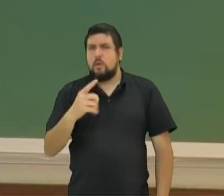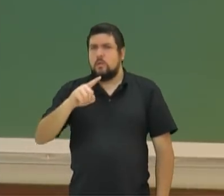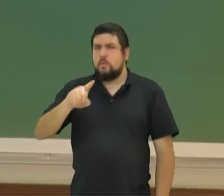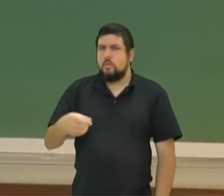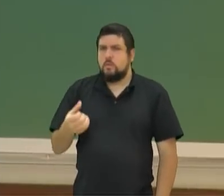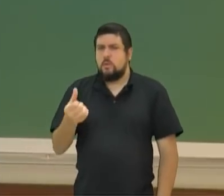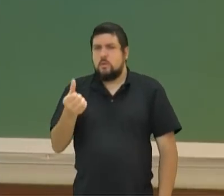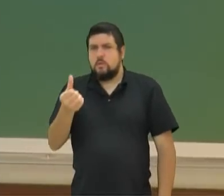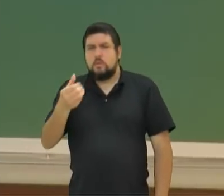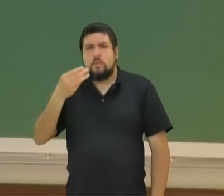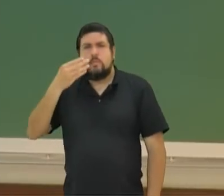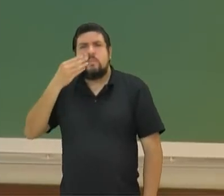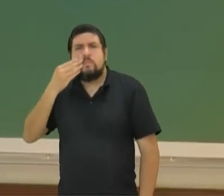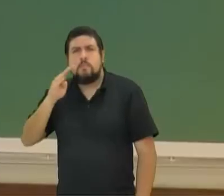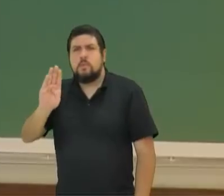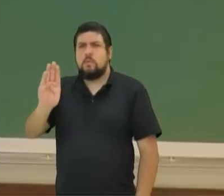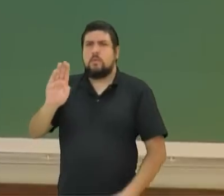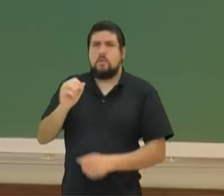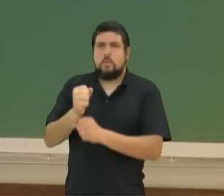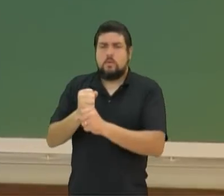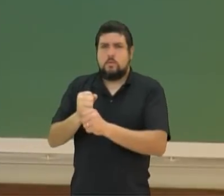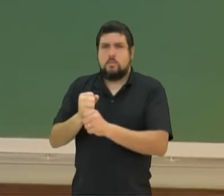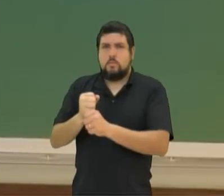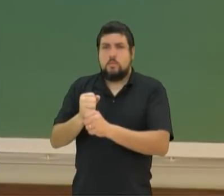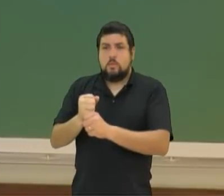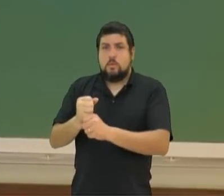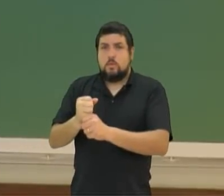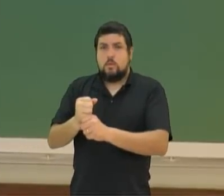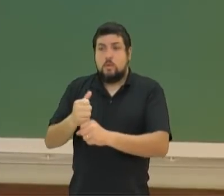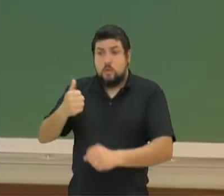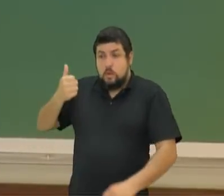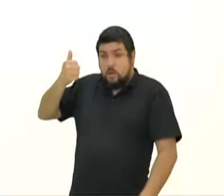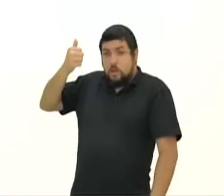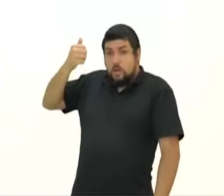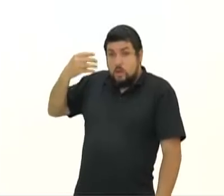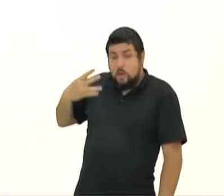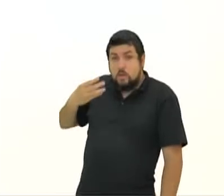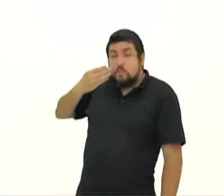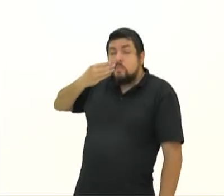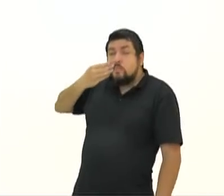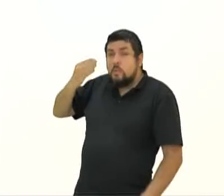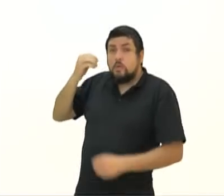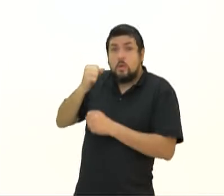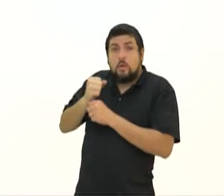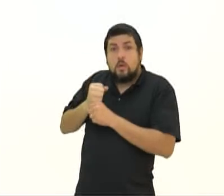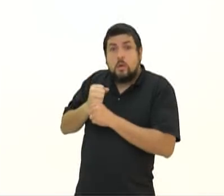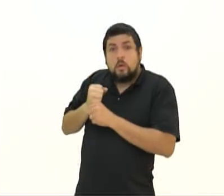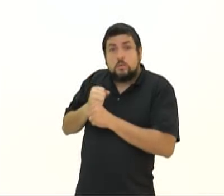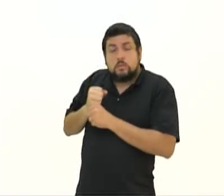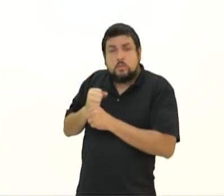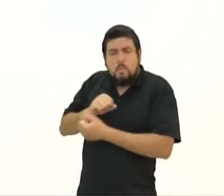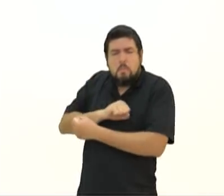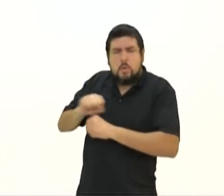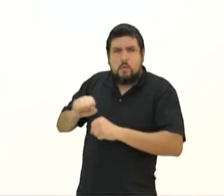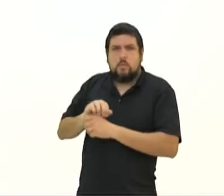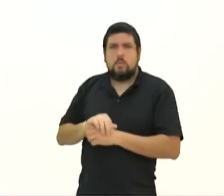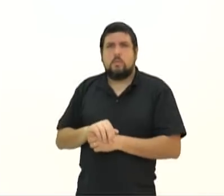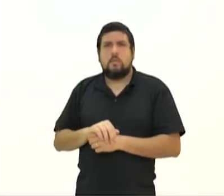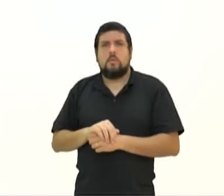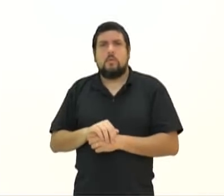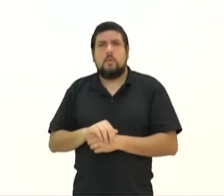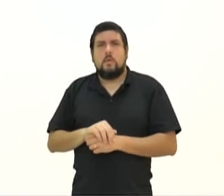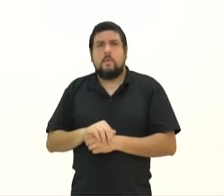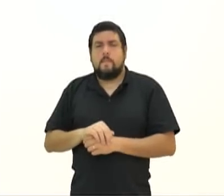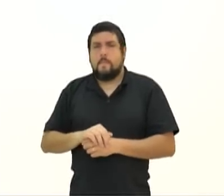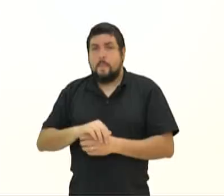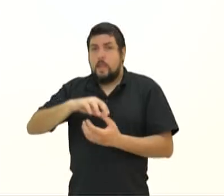aconteceu há 14 bilhões de anos atrás, mais ou menos. A Terra primitiva ela era extremamente quente. A gente